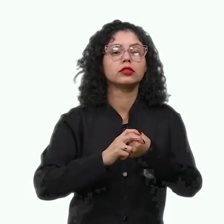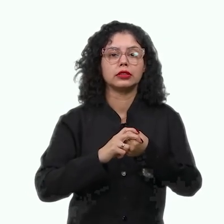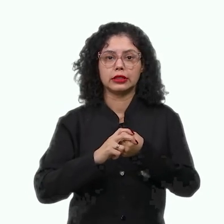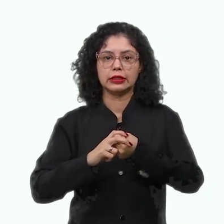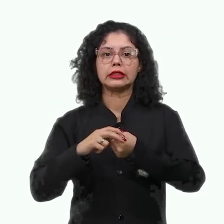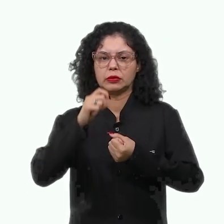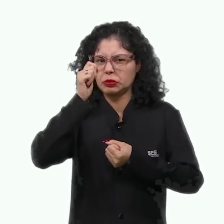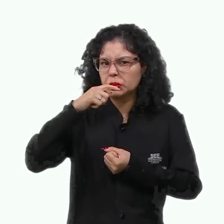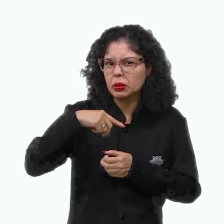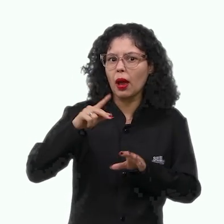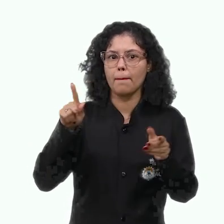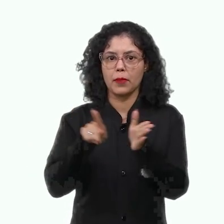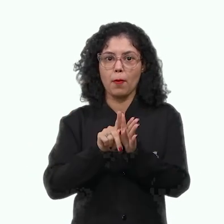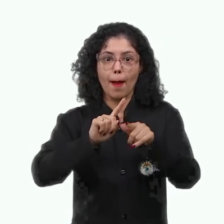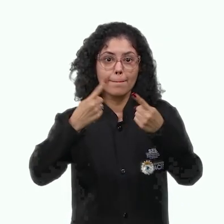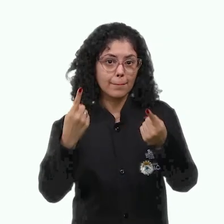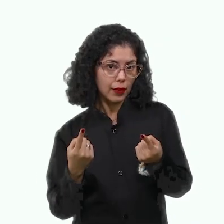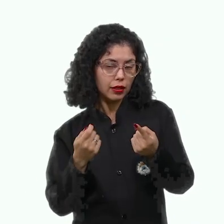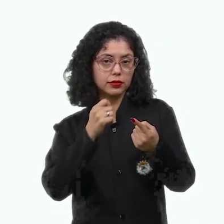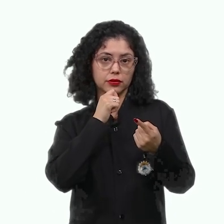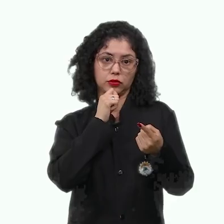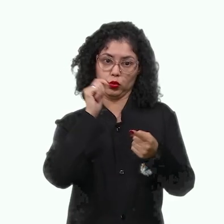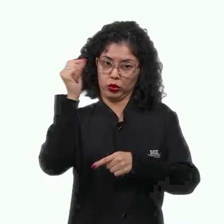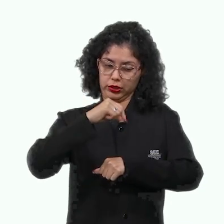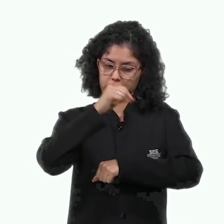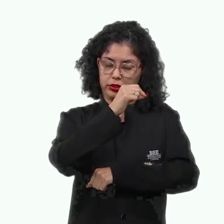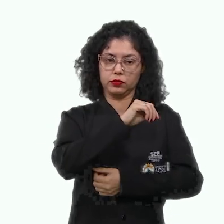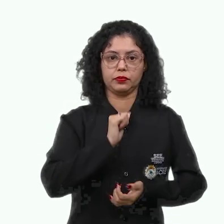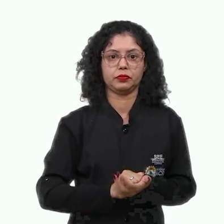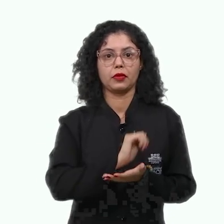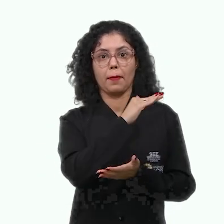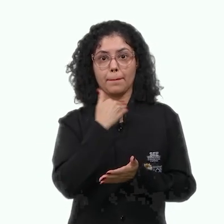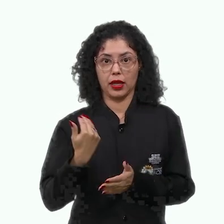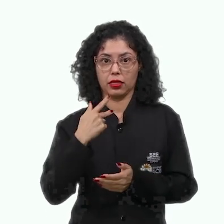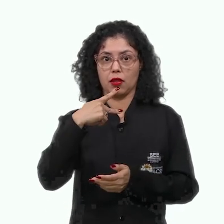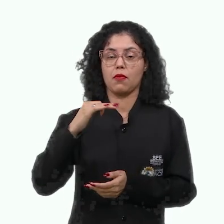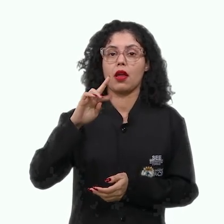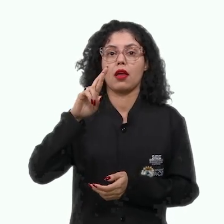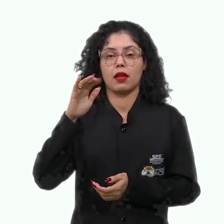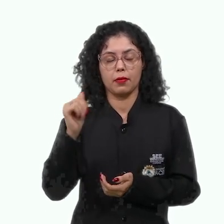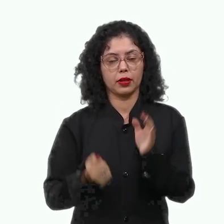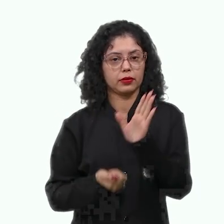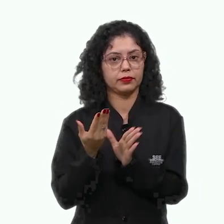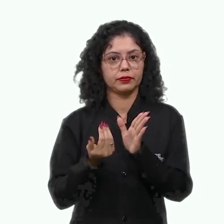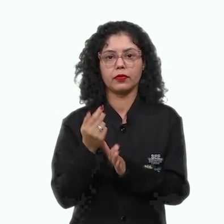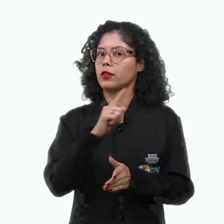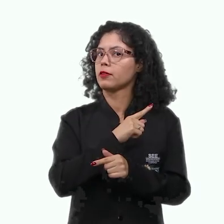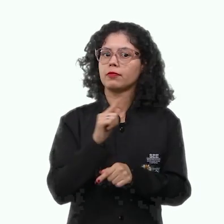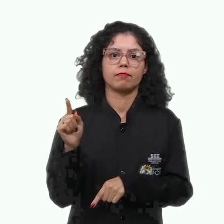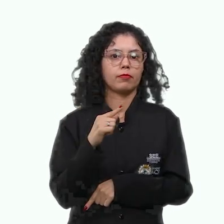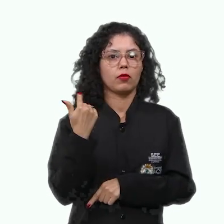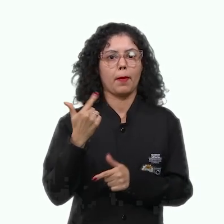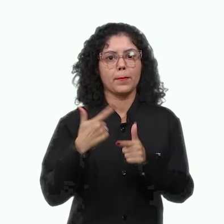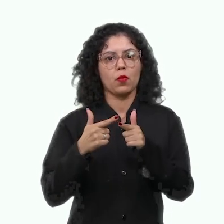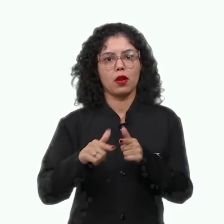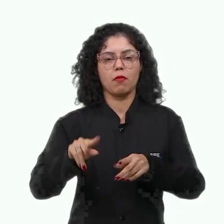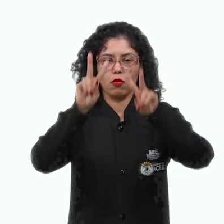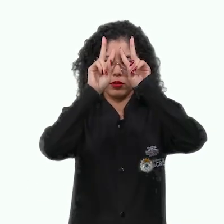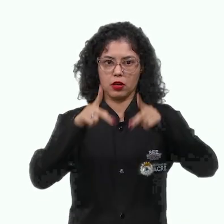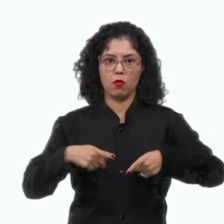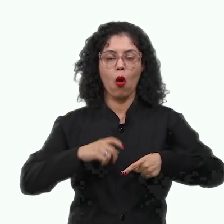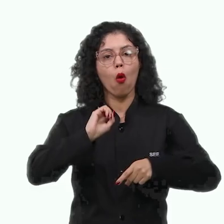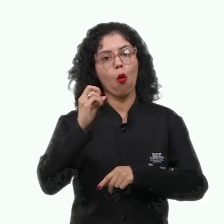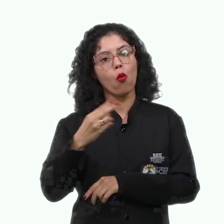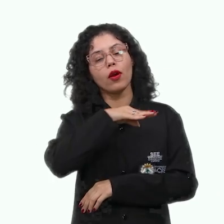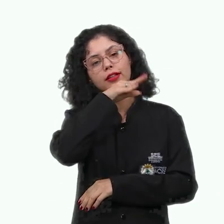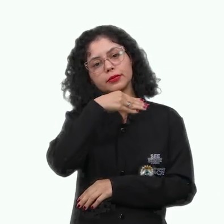no corpo, se multiplicam e matam a praga, mas não afetam humanos ou animais